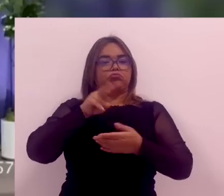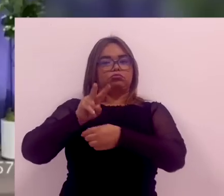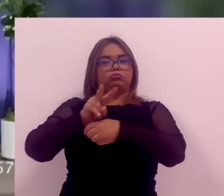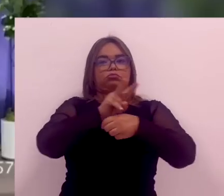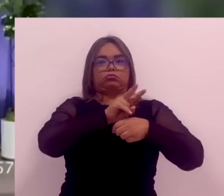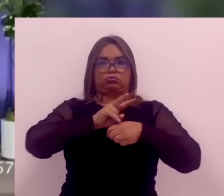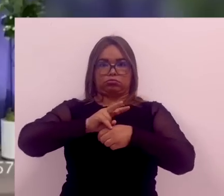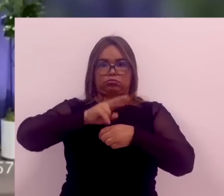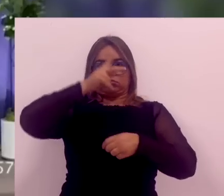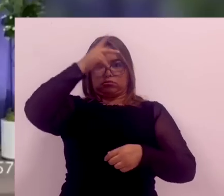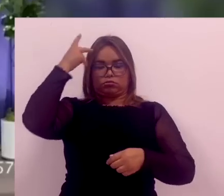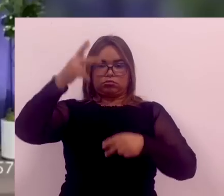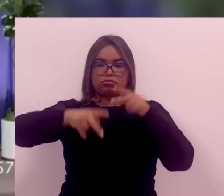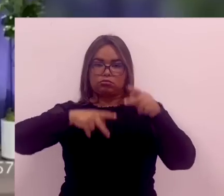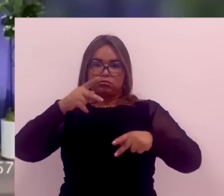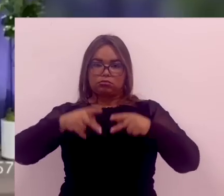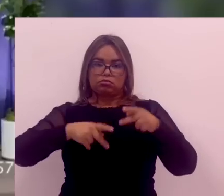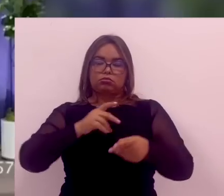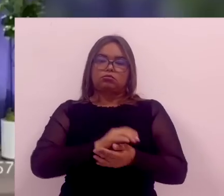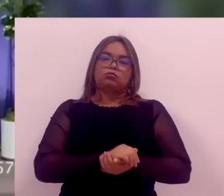que se levanta pelo povo